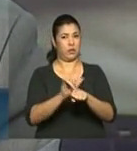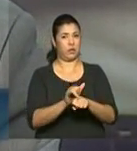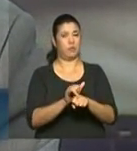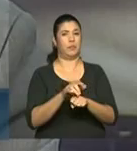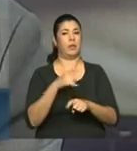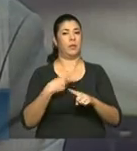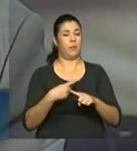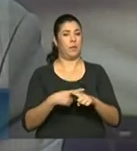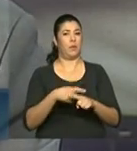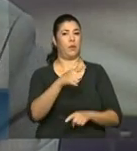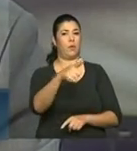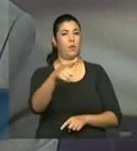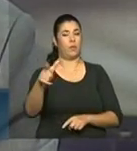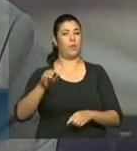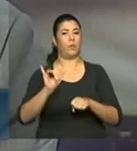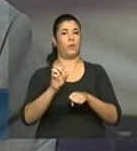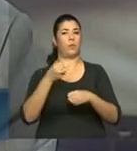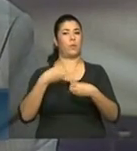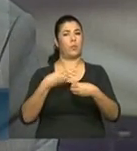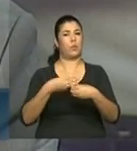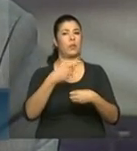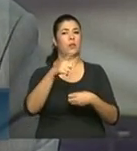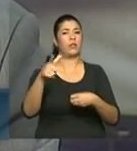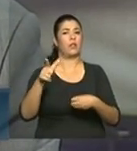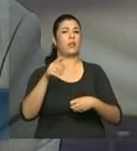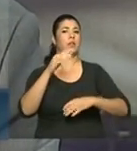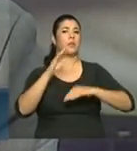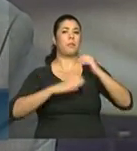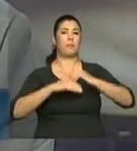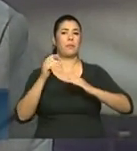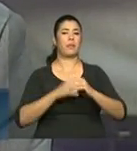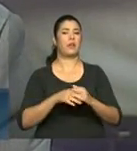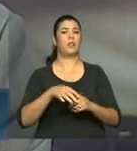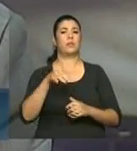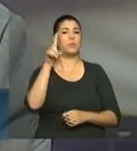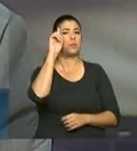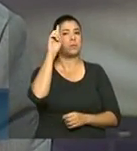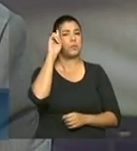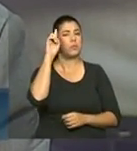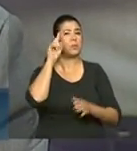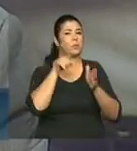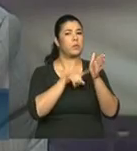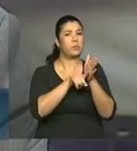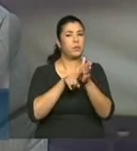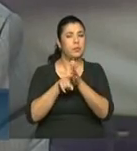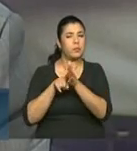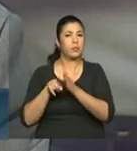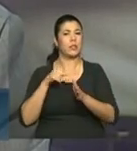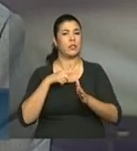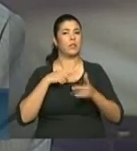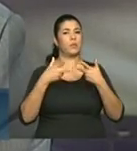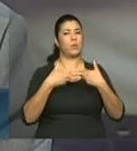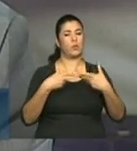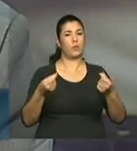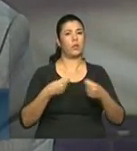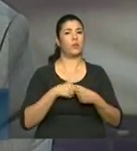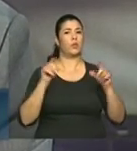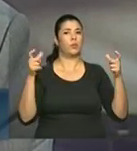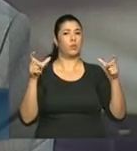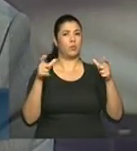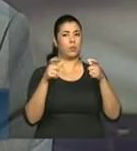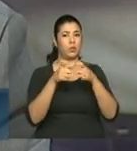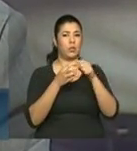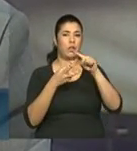tem determinados municípios que têm outras estratégias, fazem isso de rotina, já têm... condições de eliminação dessas